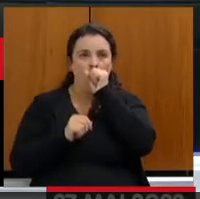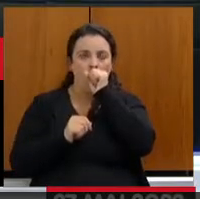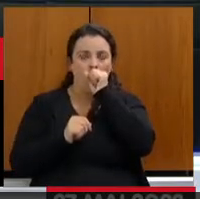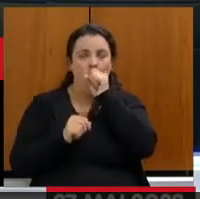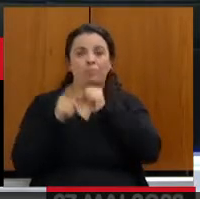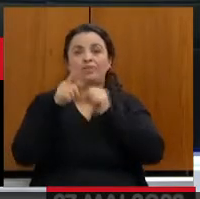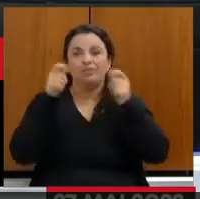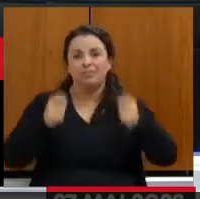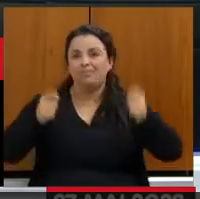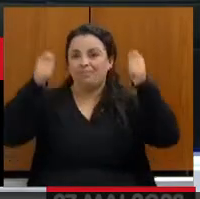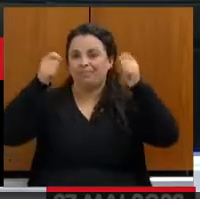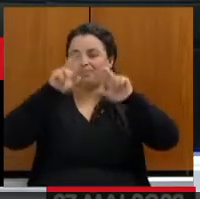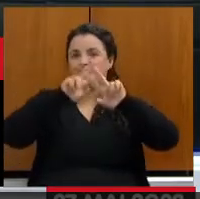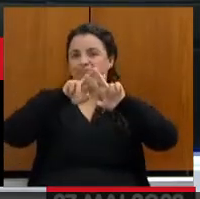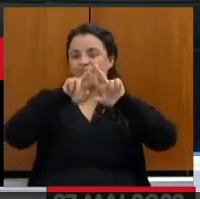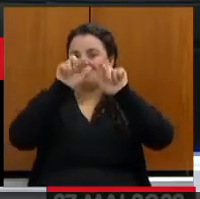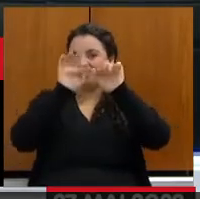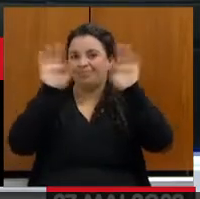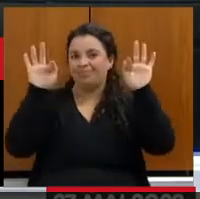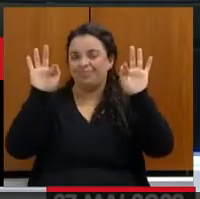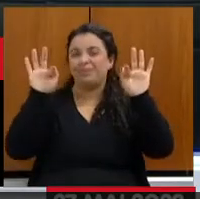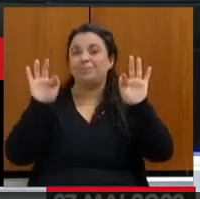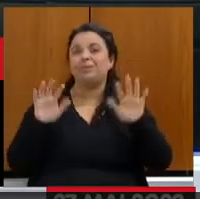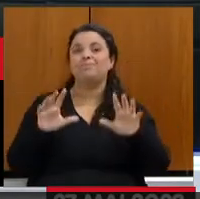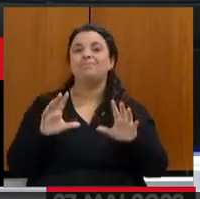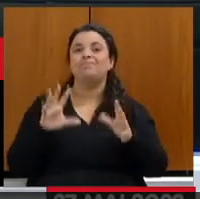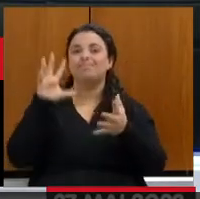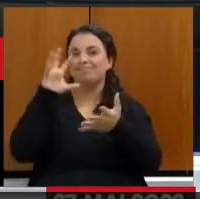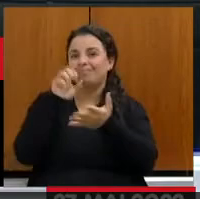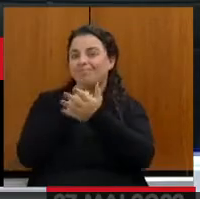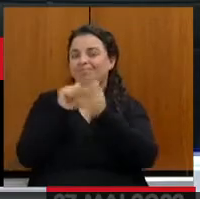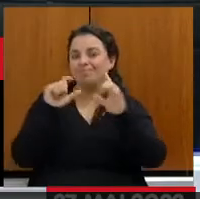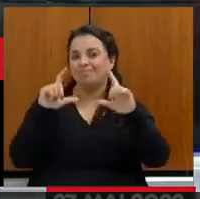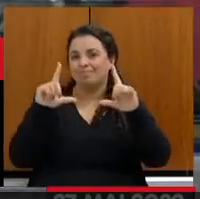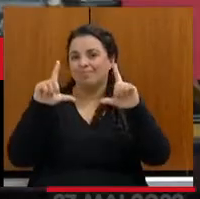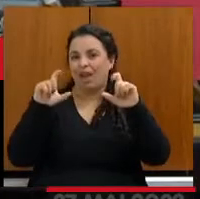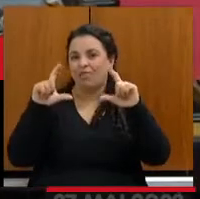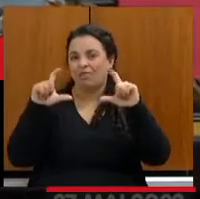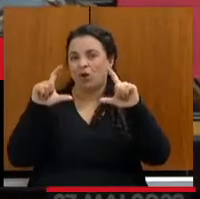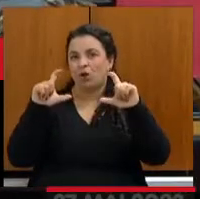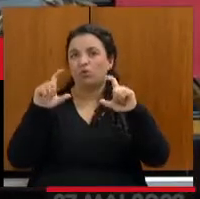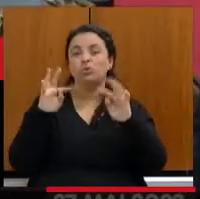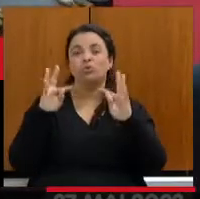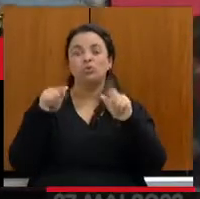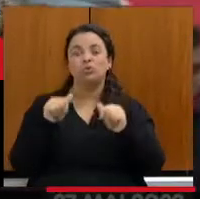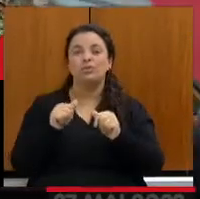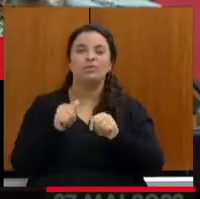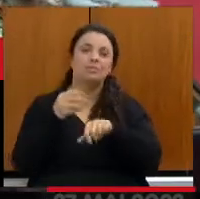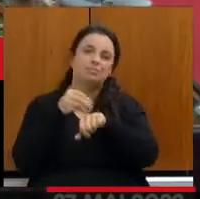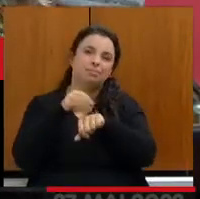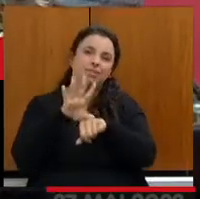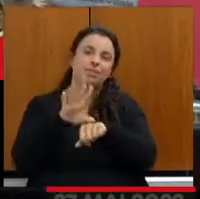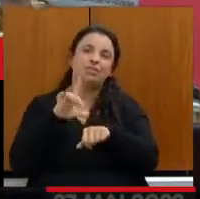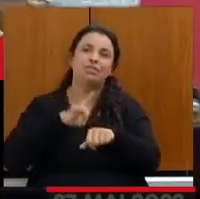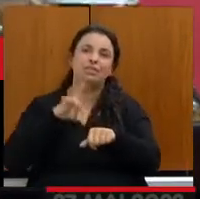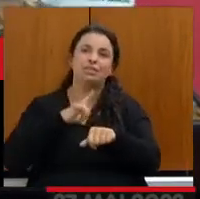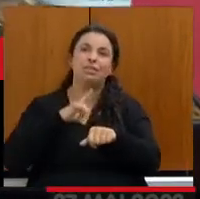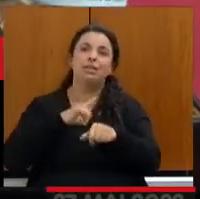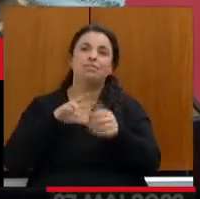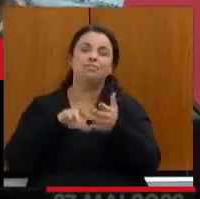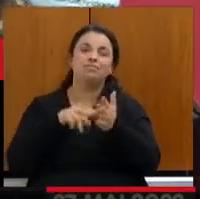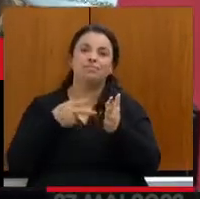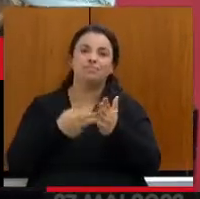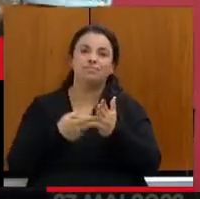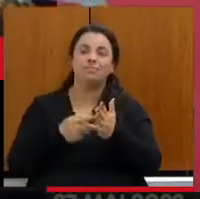deixar registrado na nossa foto todas as mensagens que estão traduzidas também na nossa carta de intenção